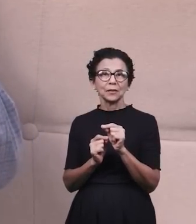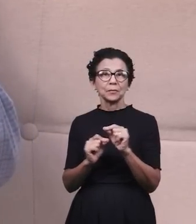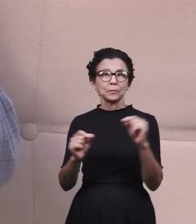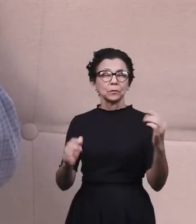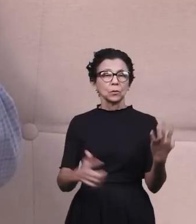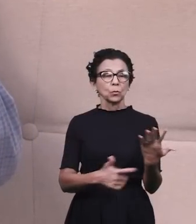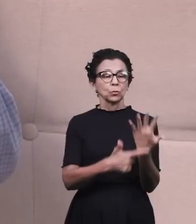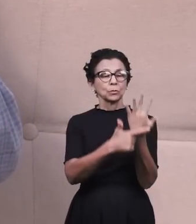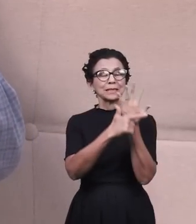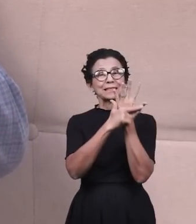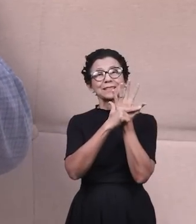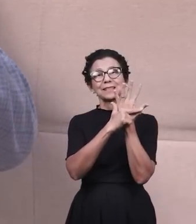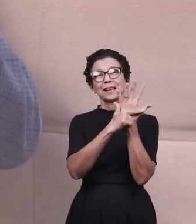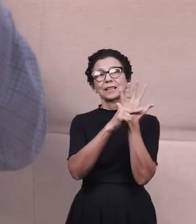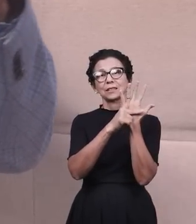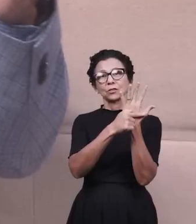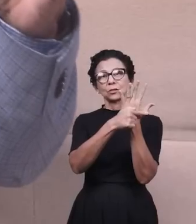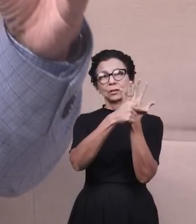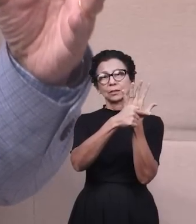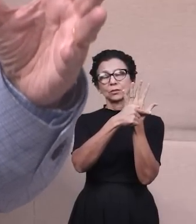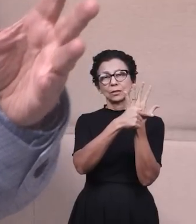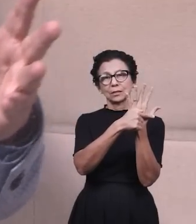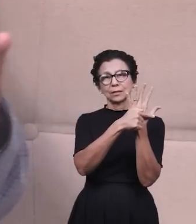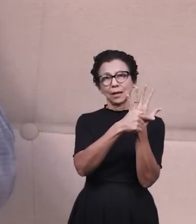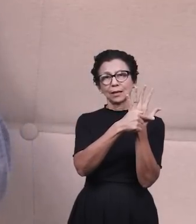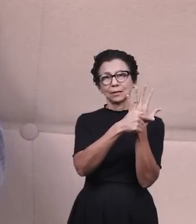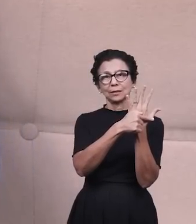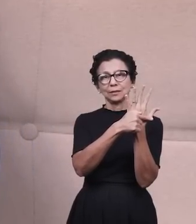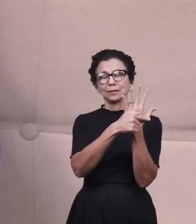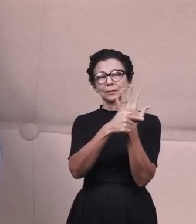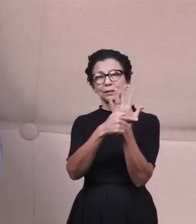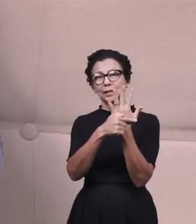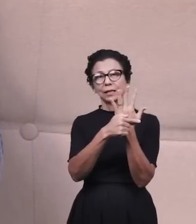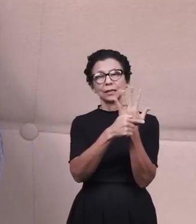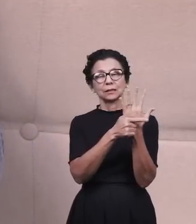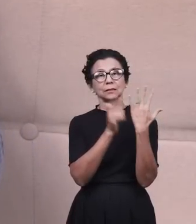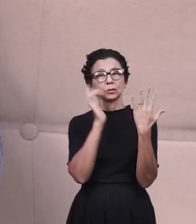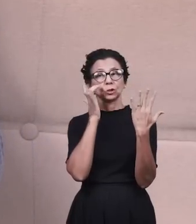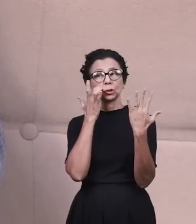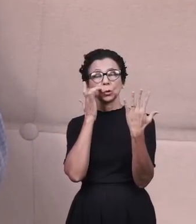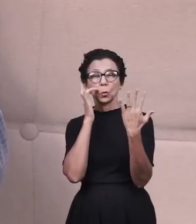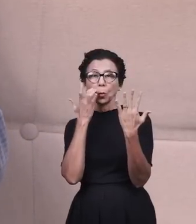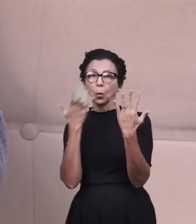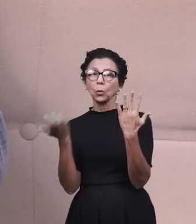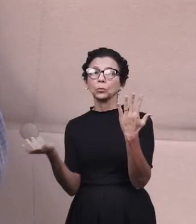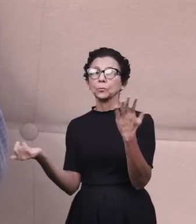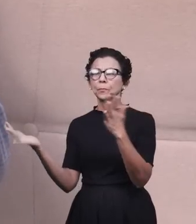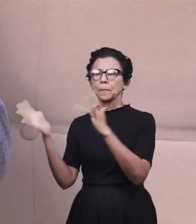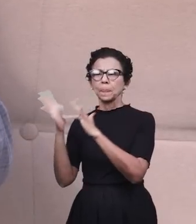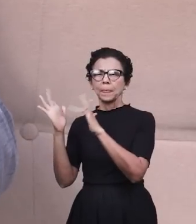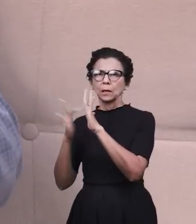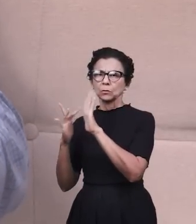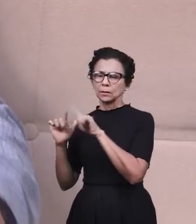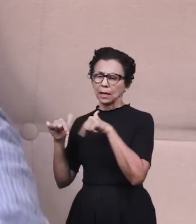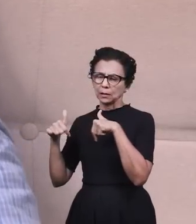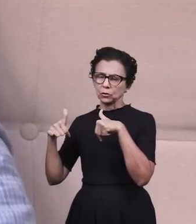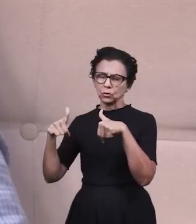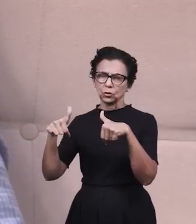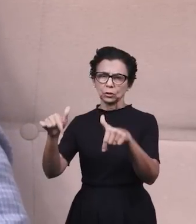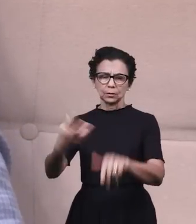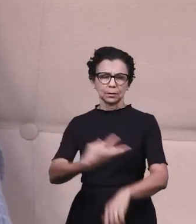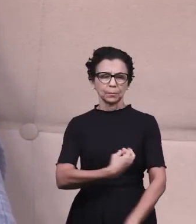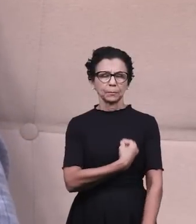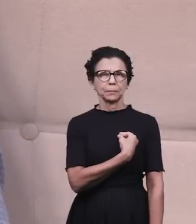Ele passeia em toda a história da igreja, porque ele é o autor e o consumador de todas